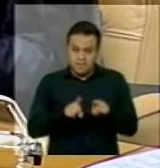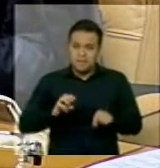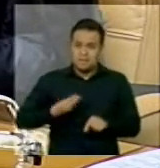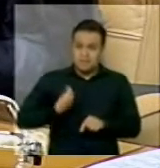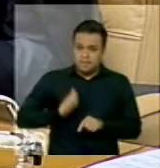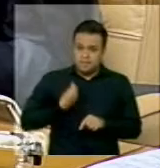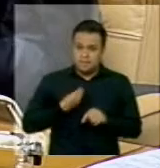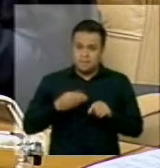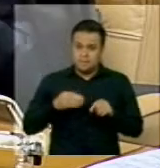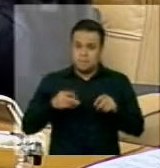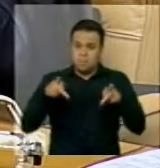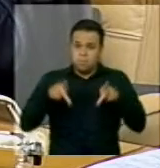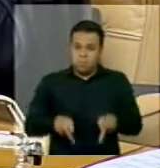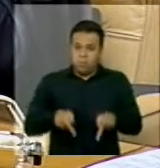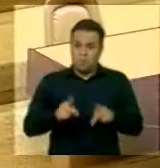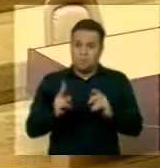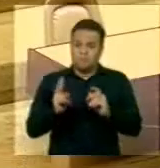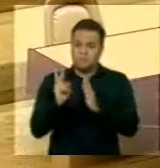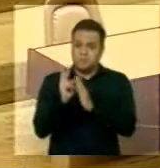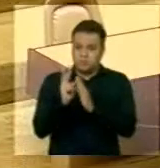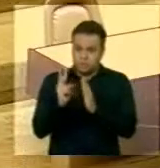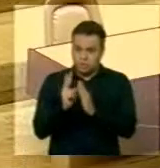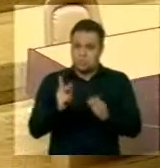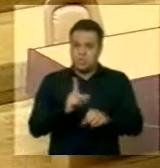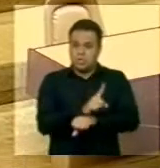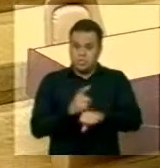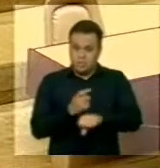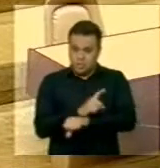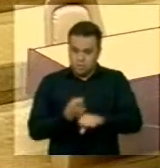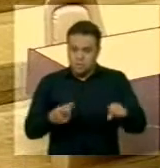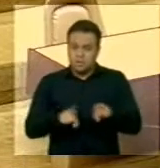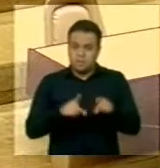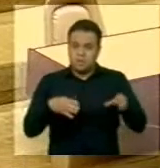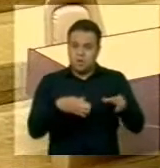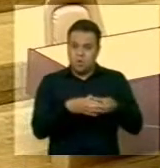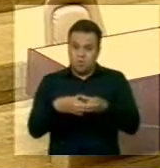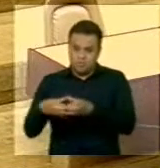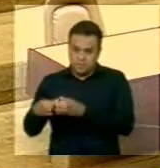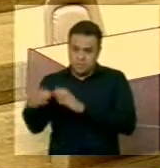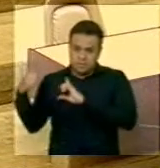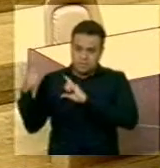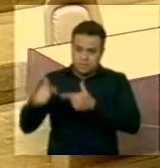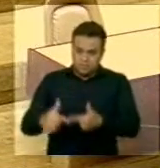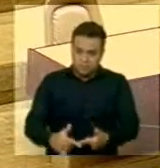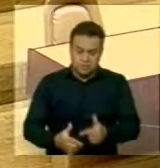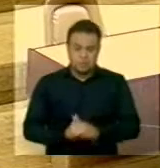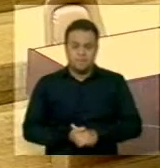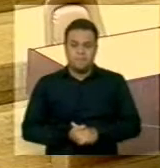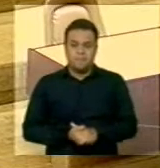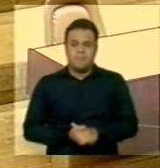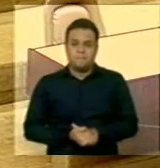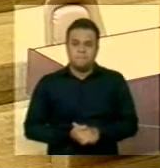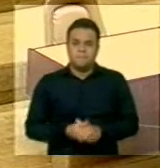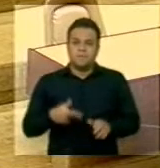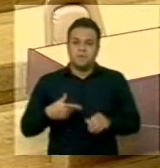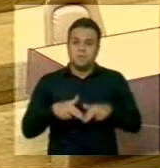dos povos indígenas, quilombolas e comunidades tradicionais. No mérito, requer a procedência do